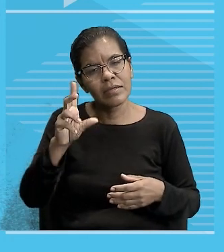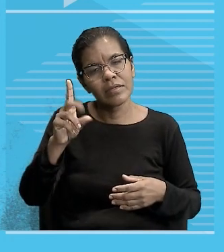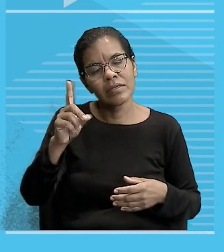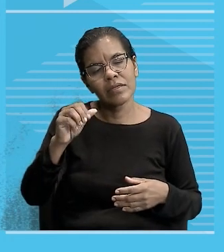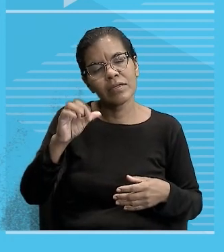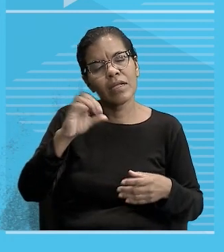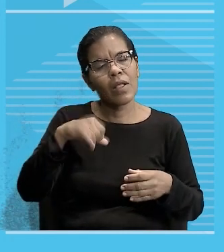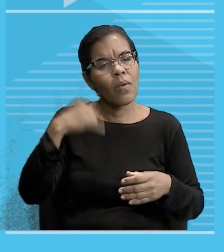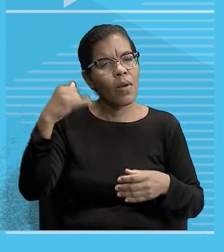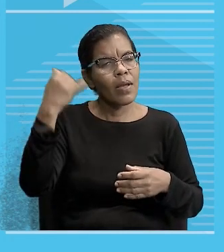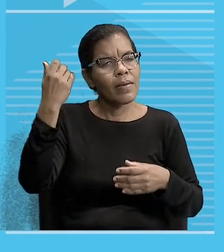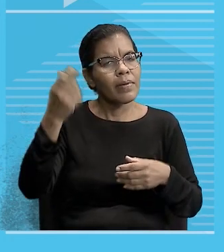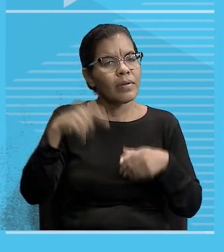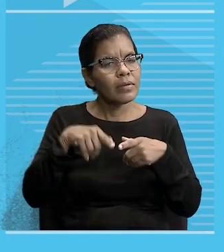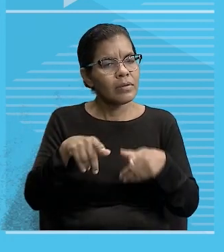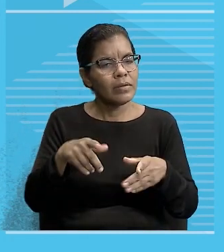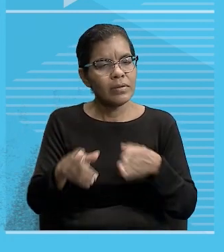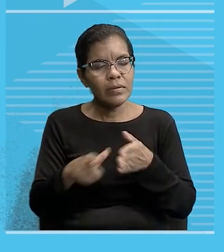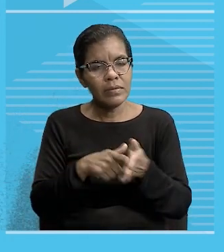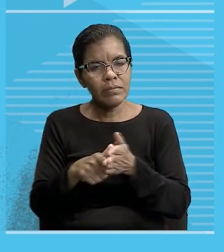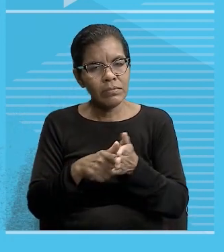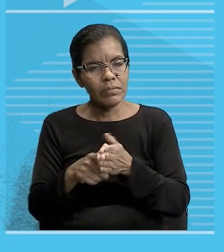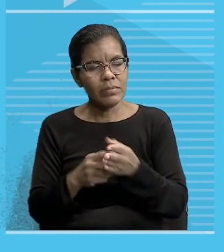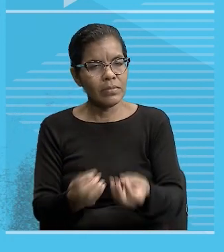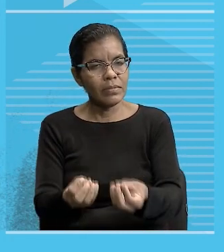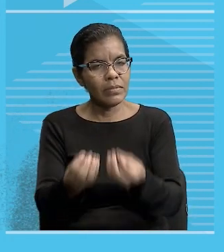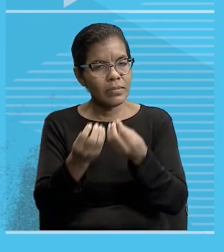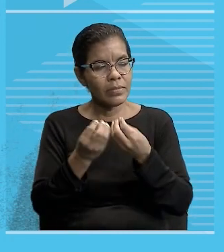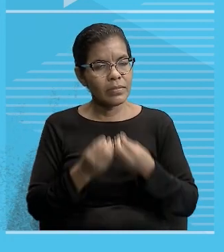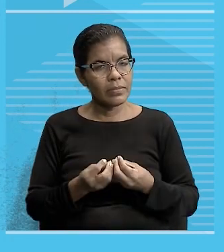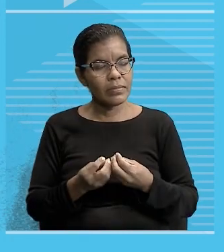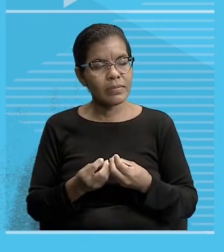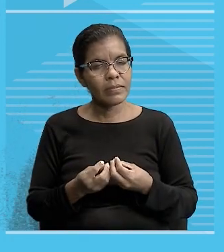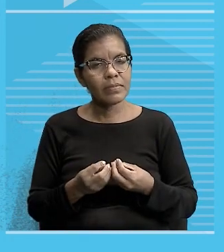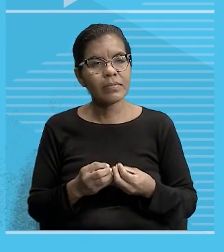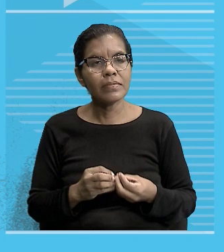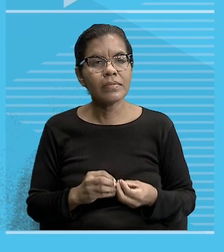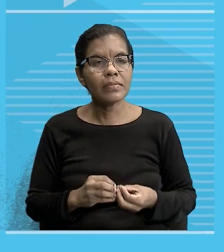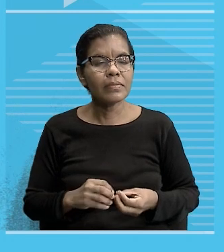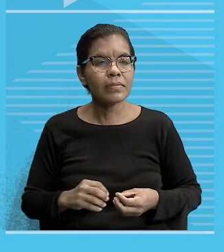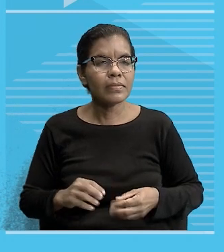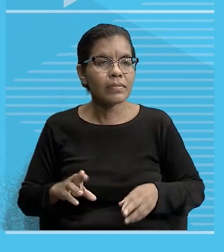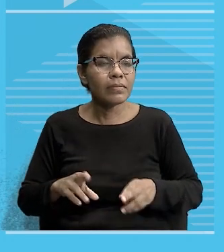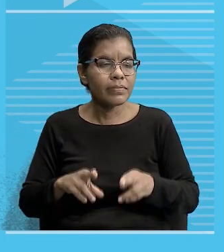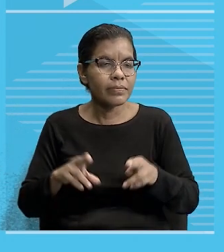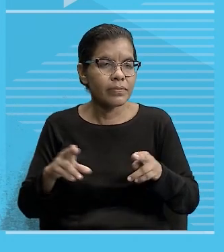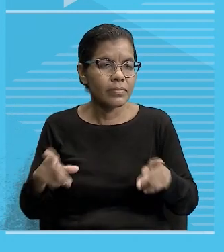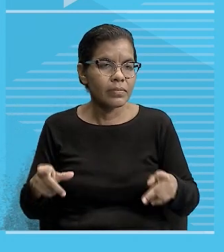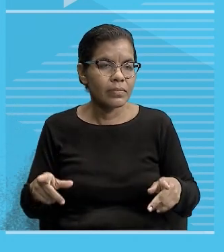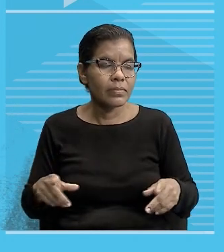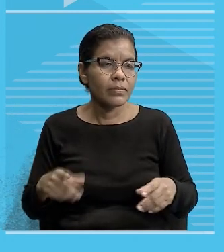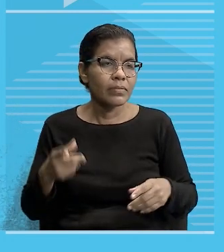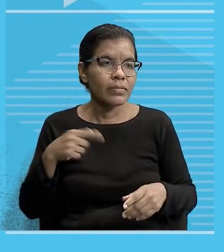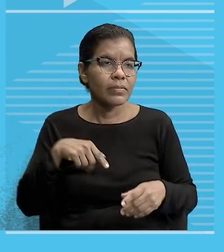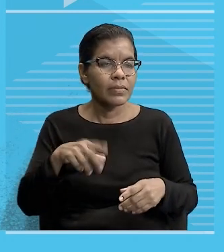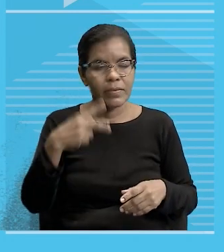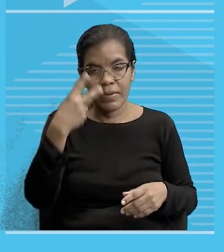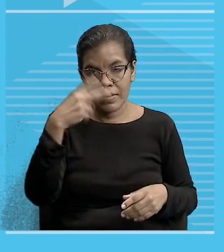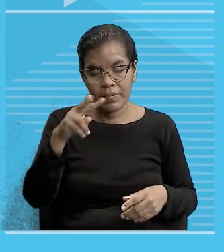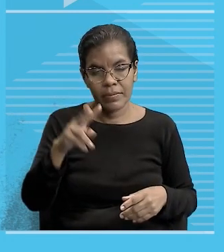importância dessa análise de dados que ele traz para a gente gente é dificilmente você vai